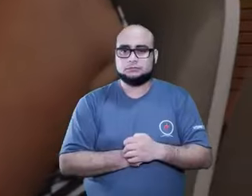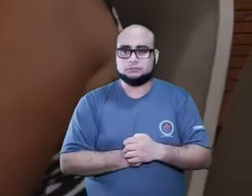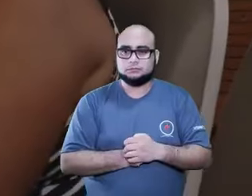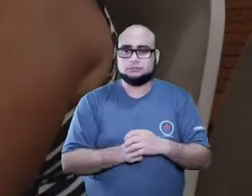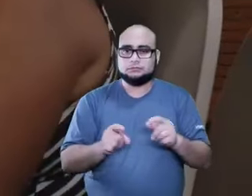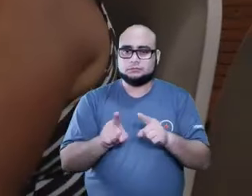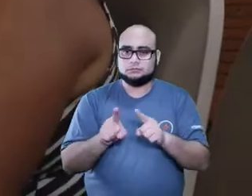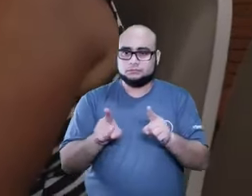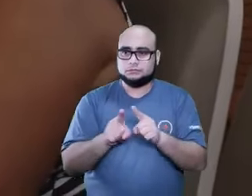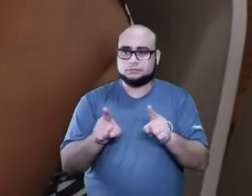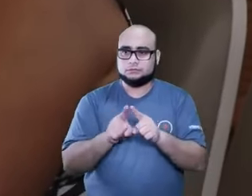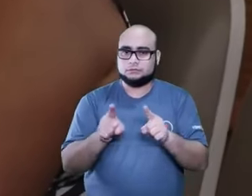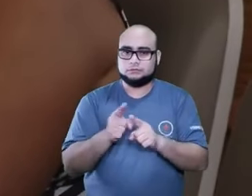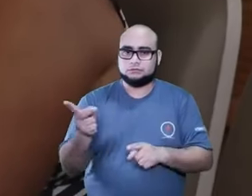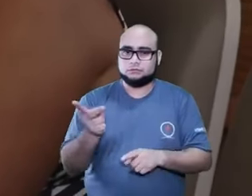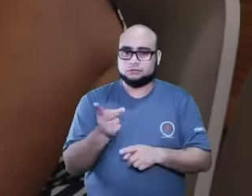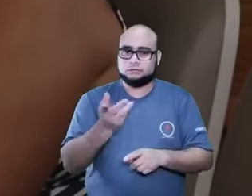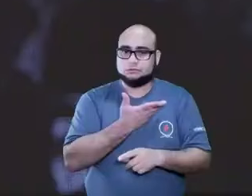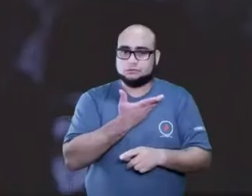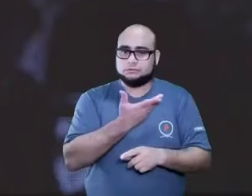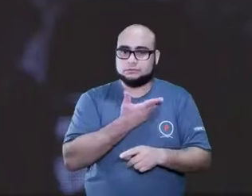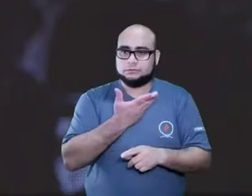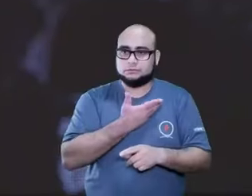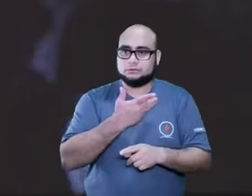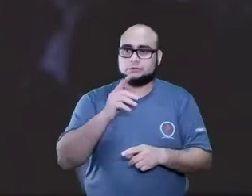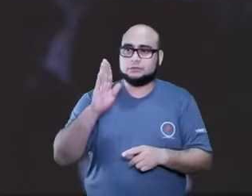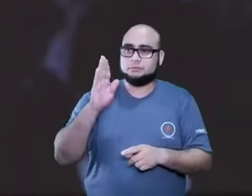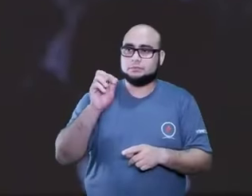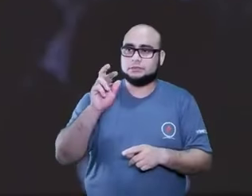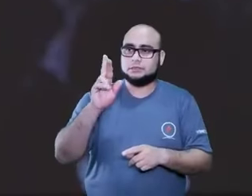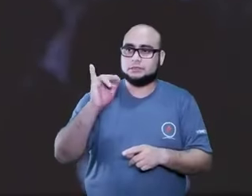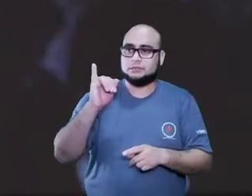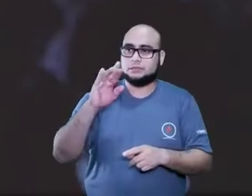um casal de amigos, Gabriel Gomes,